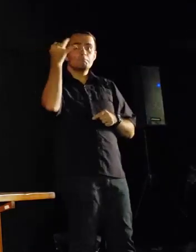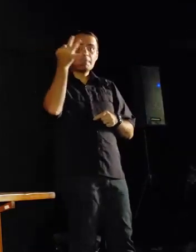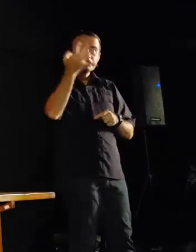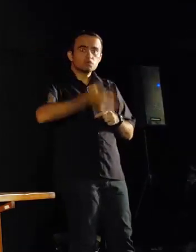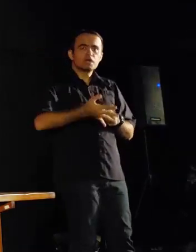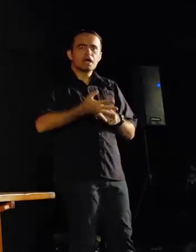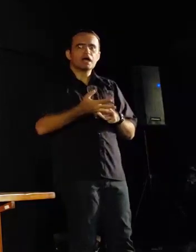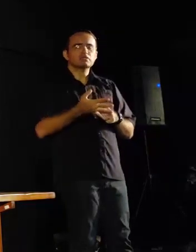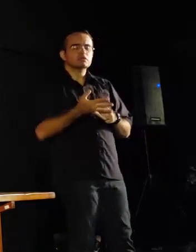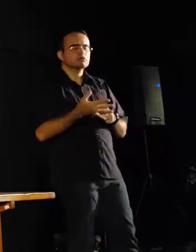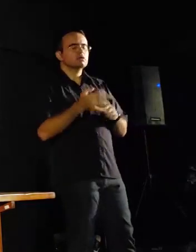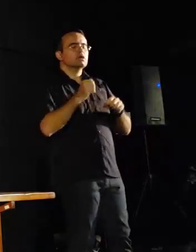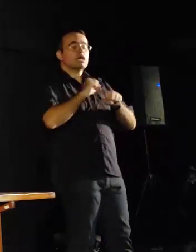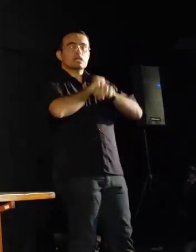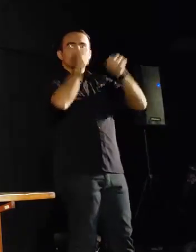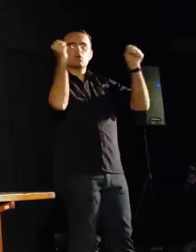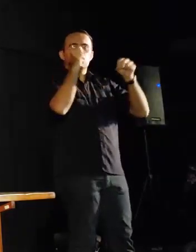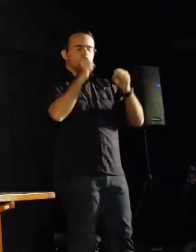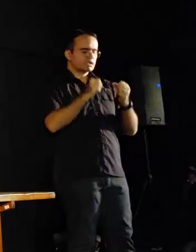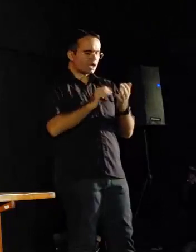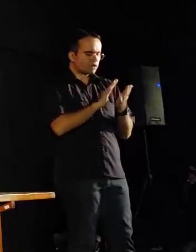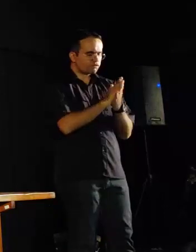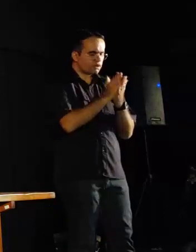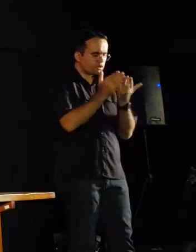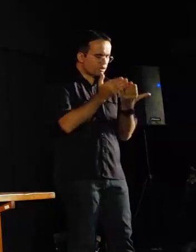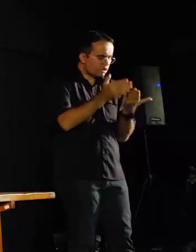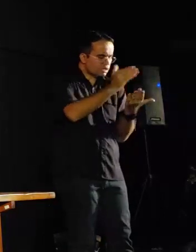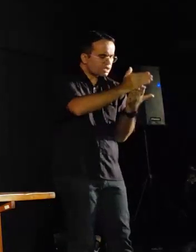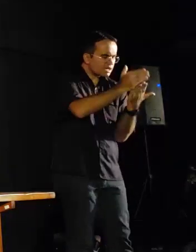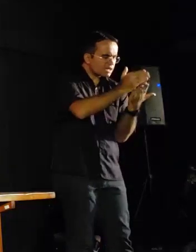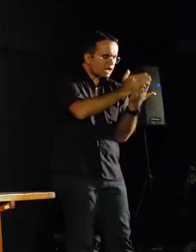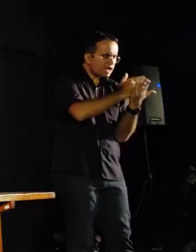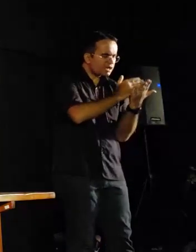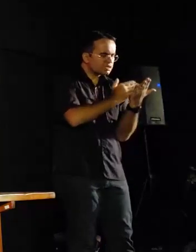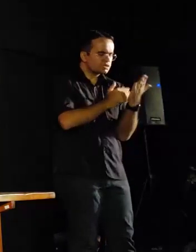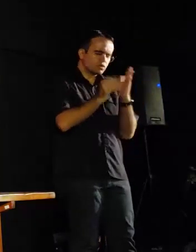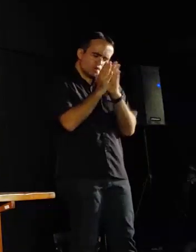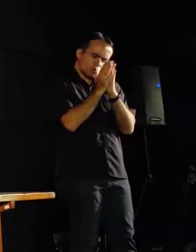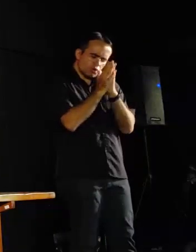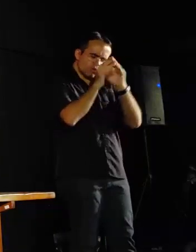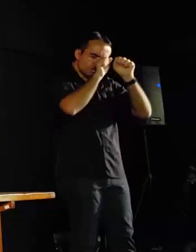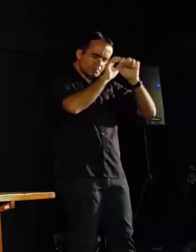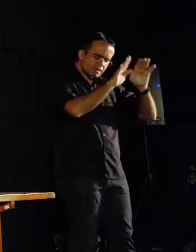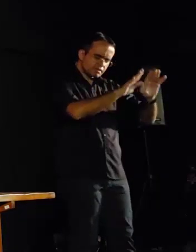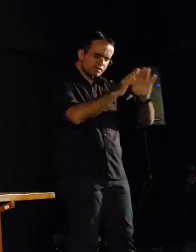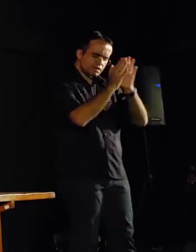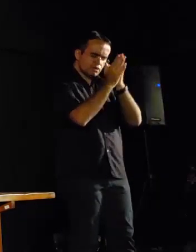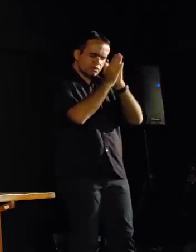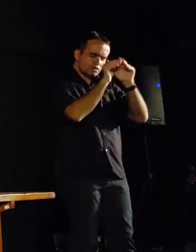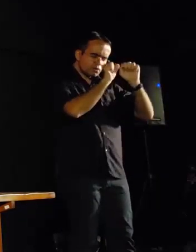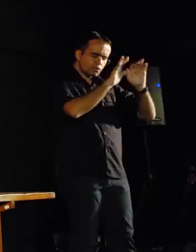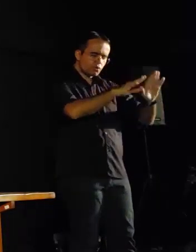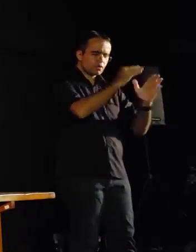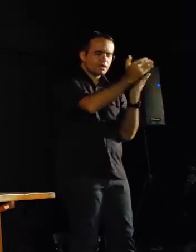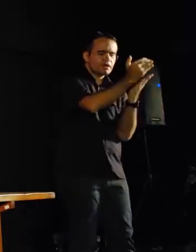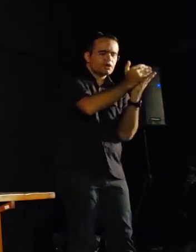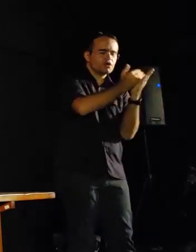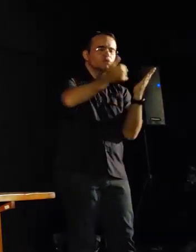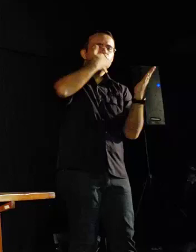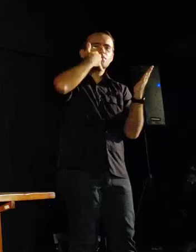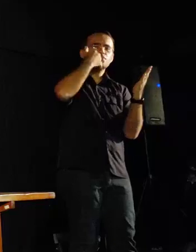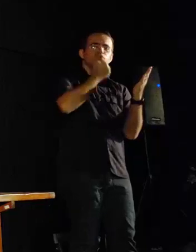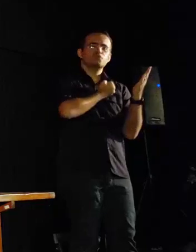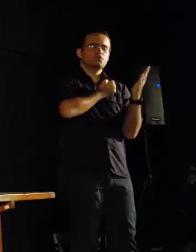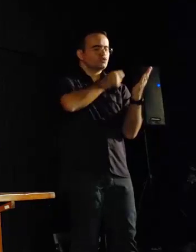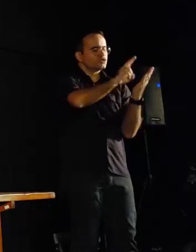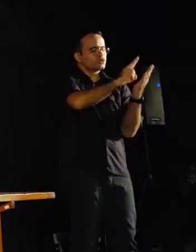rezar para cada uma das pessoas, né, da lista telefônica, para ver se acontecia alguma coisa, né? Ou seja, ela tinha